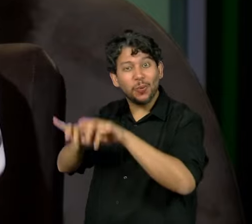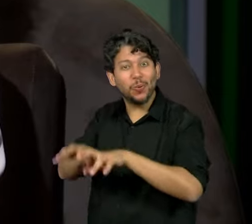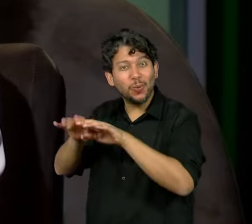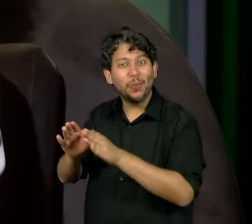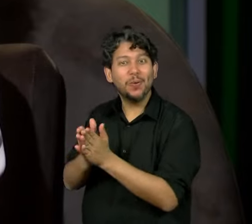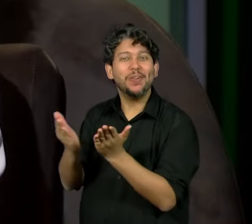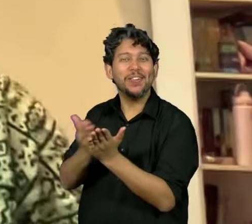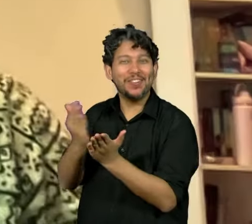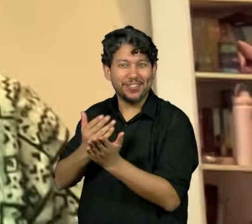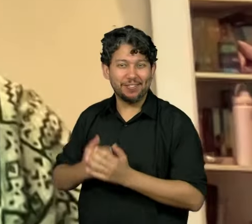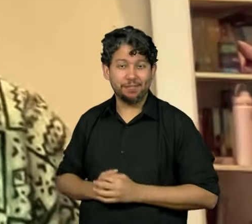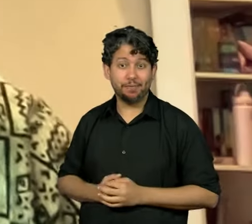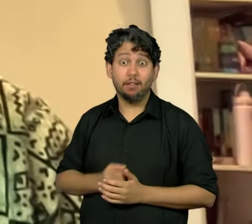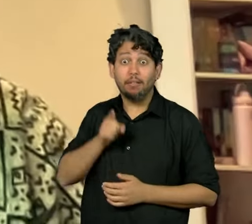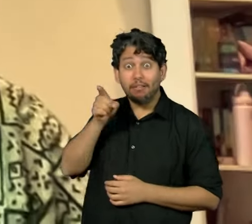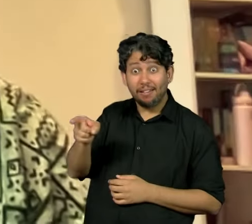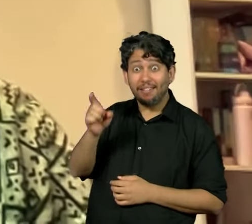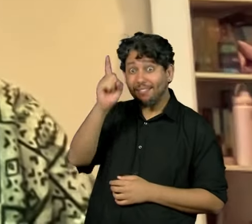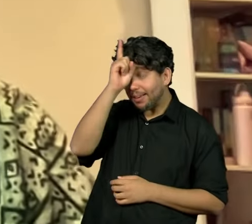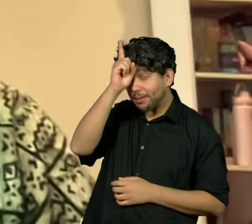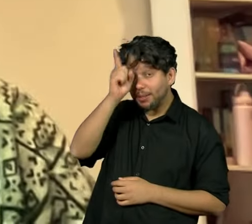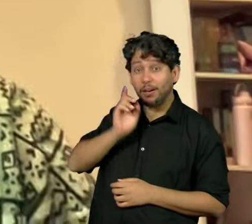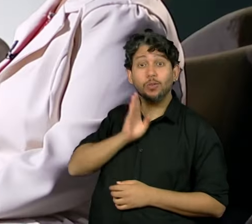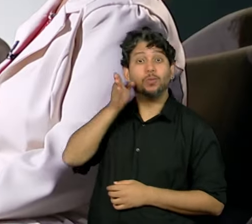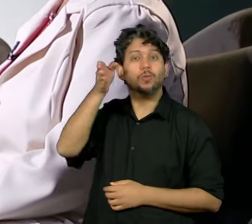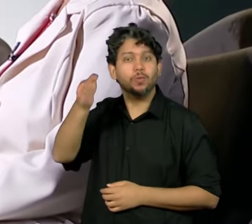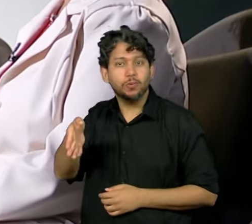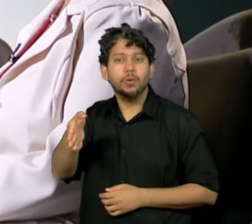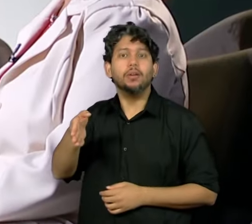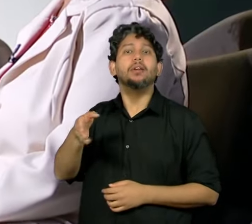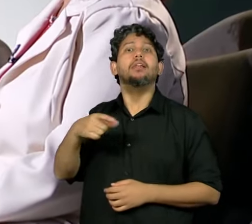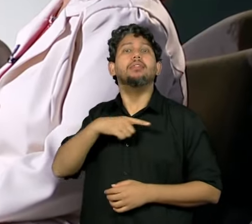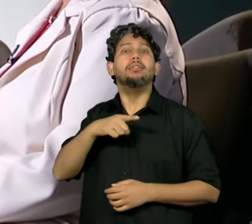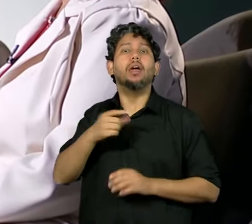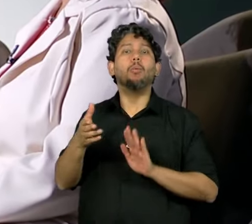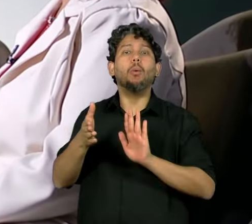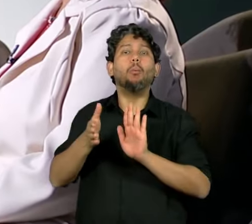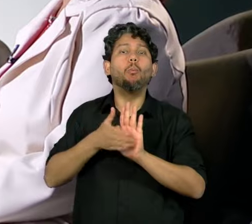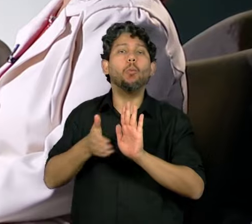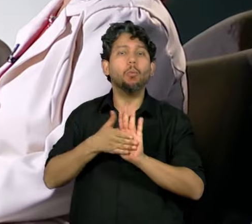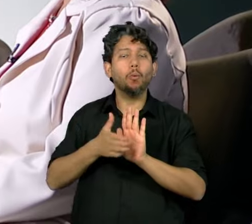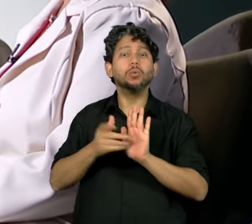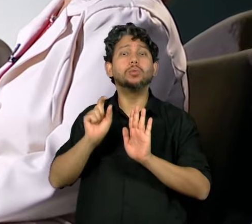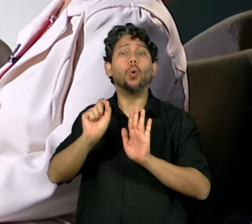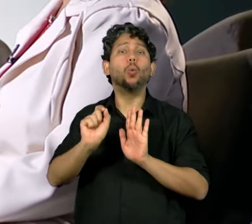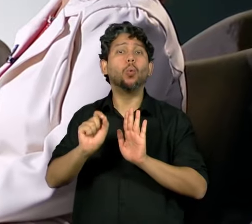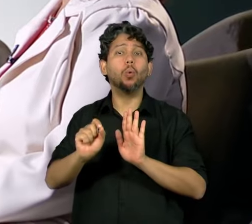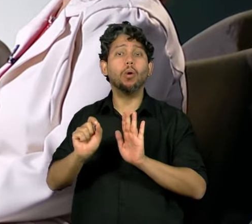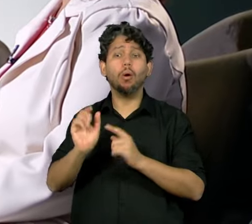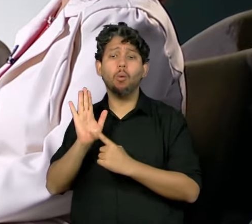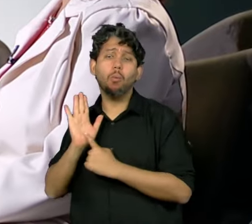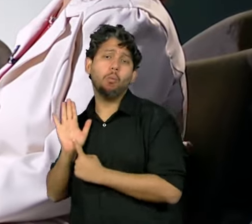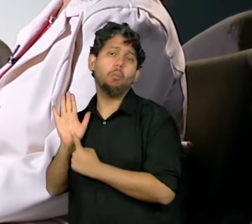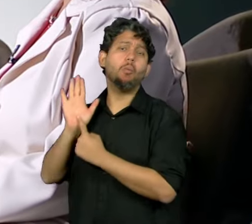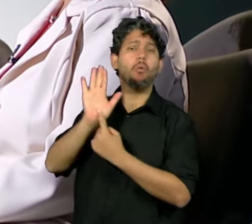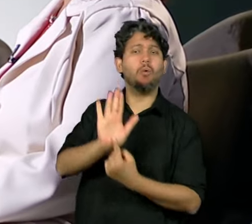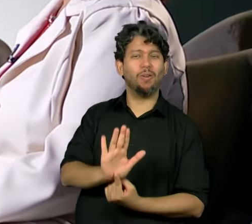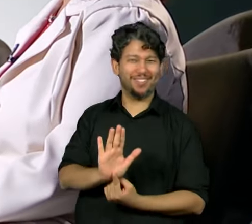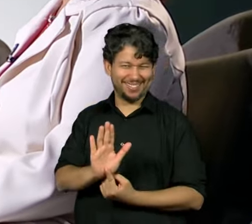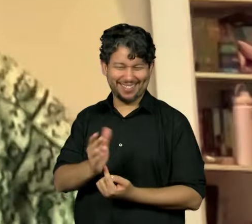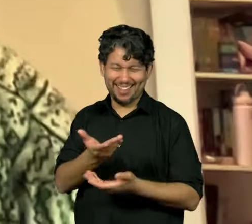tinha, semioticamente, dialogando com o Nabor, tinha uma proposta ali que era fazer um